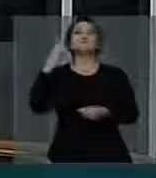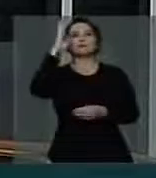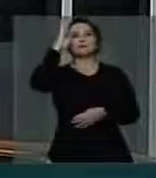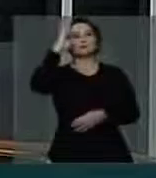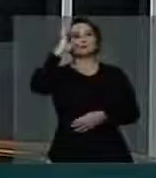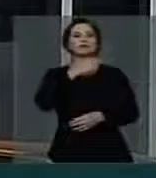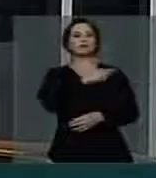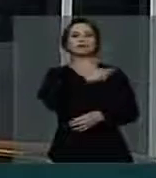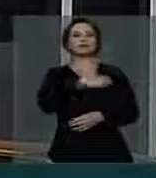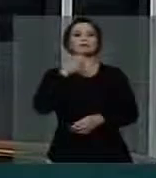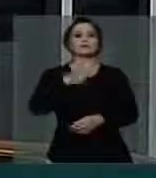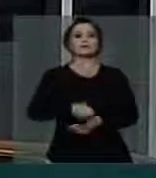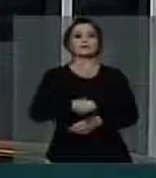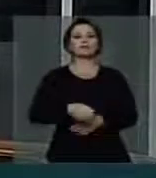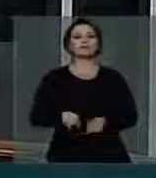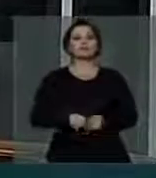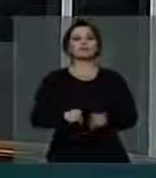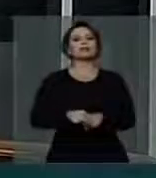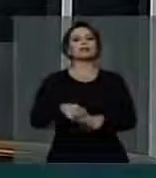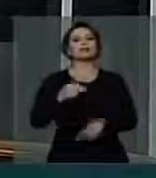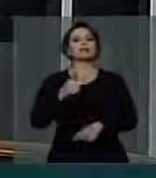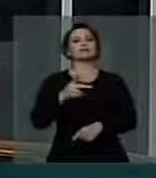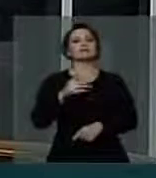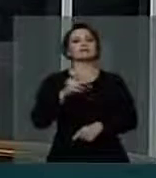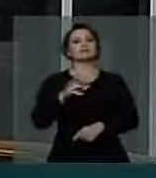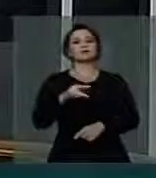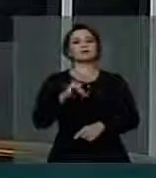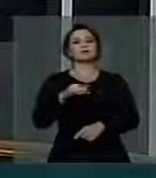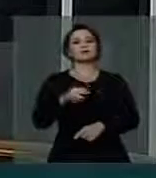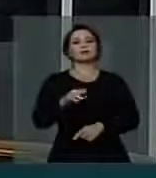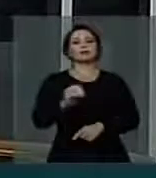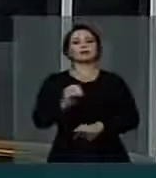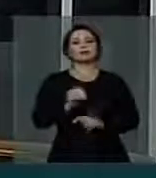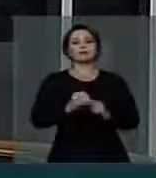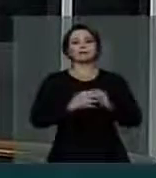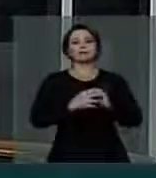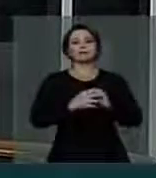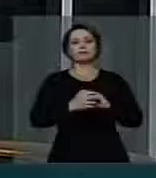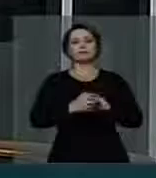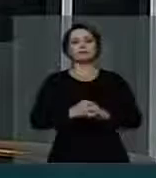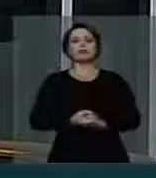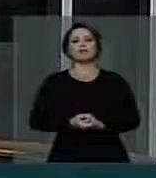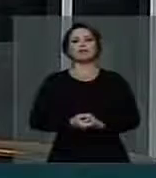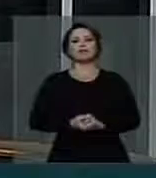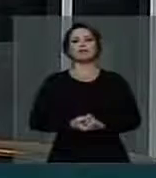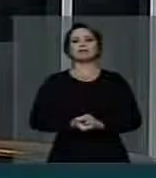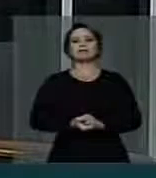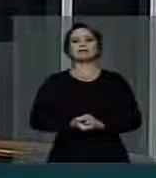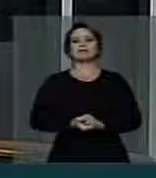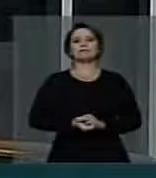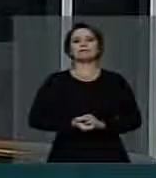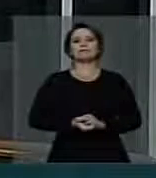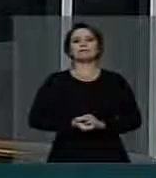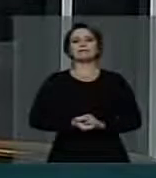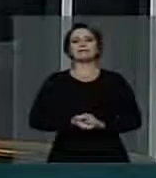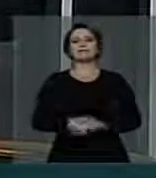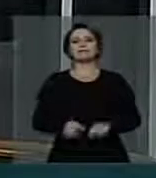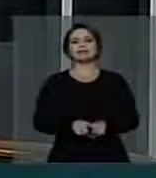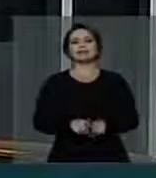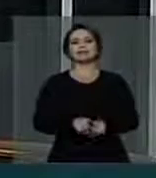Esse relatório Figueiredo, de um procurador federal indicado pelo governo militar, constatou que o